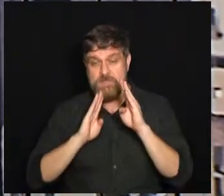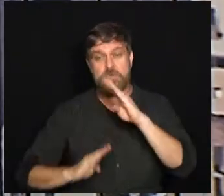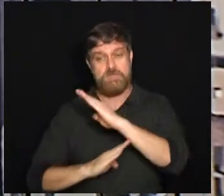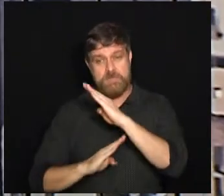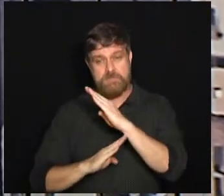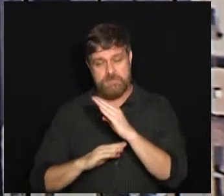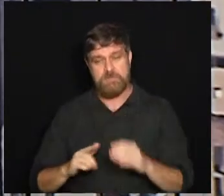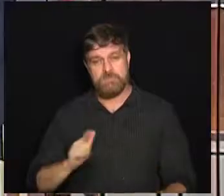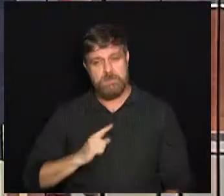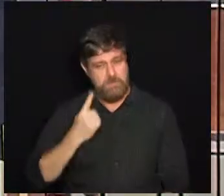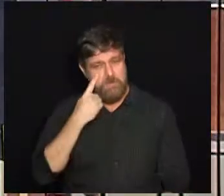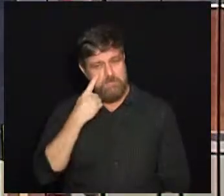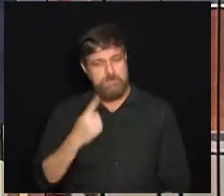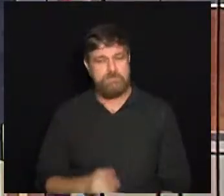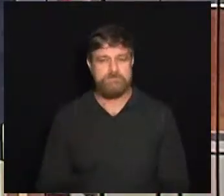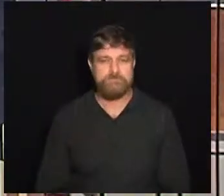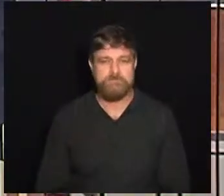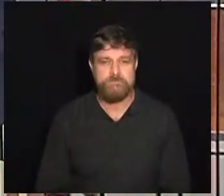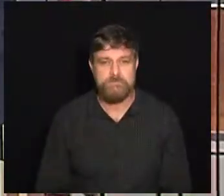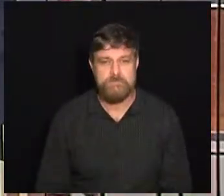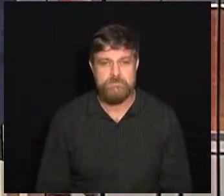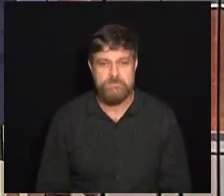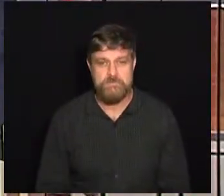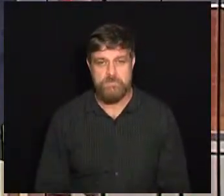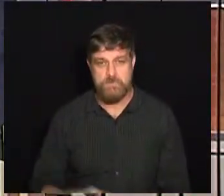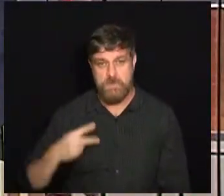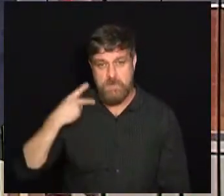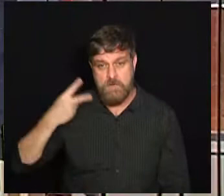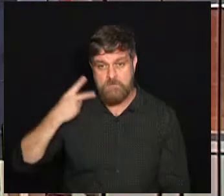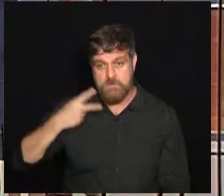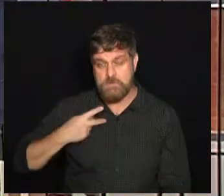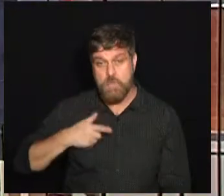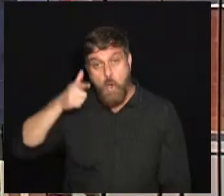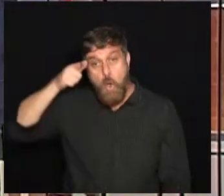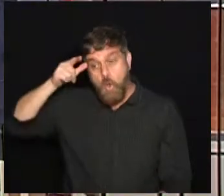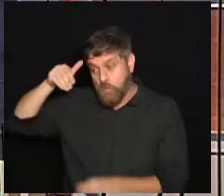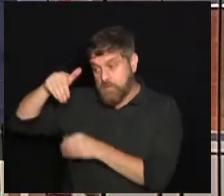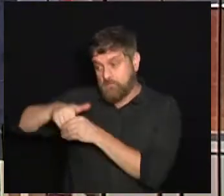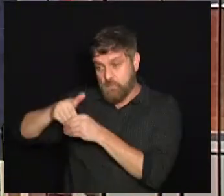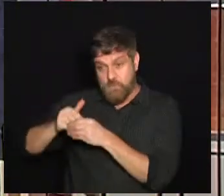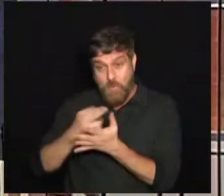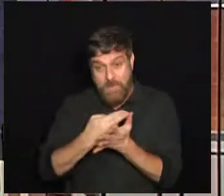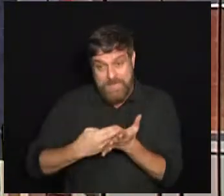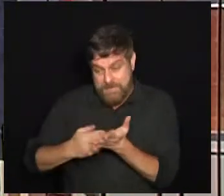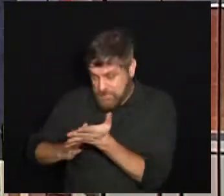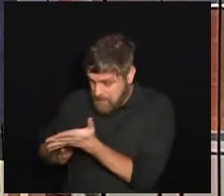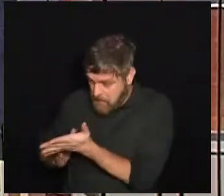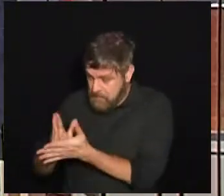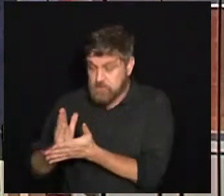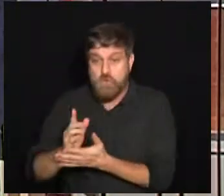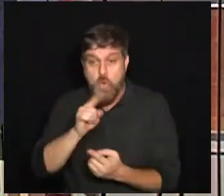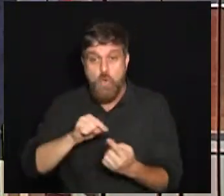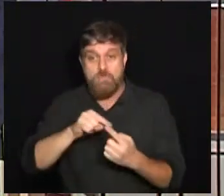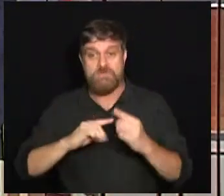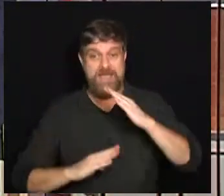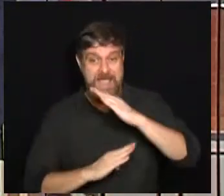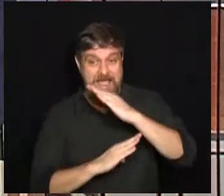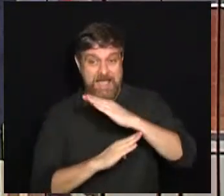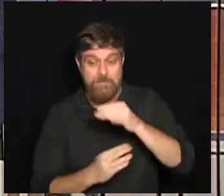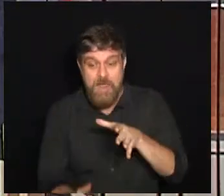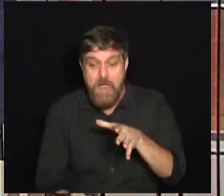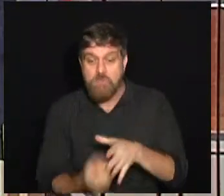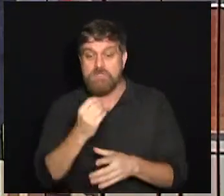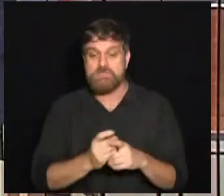Câmara Campinas. Os vereadores aprovaram ontem um requerimento para que a Câmara possa